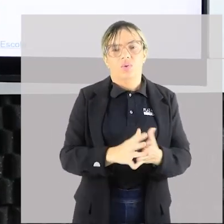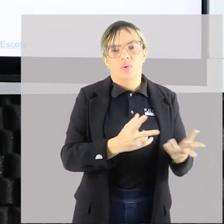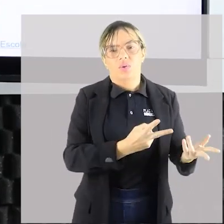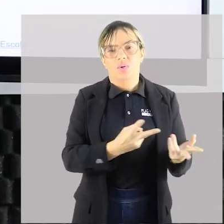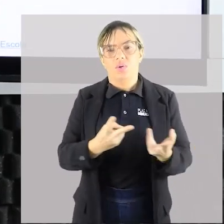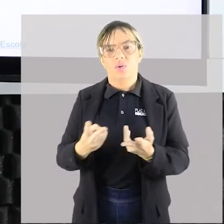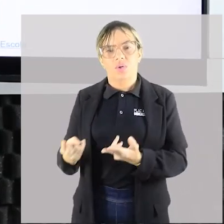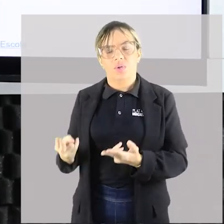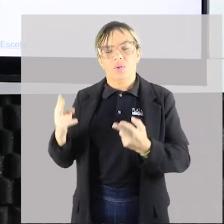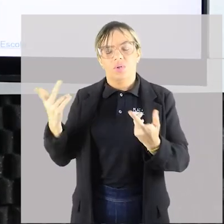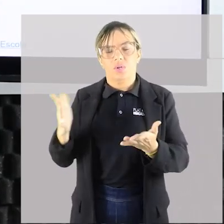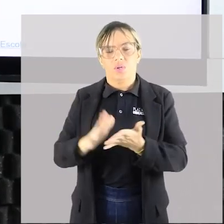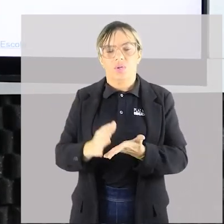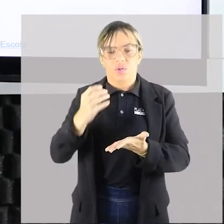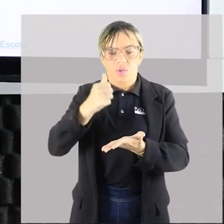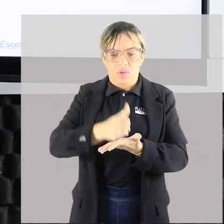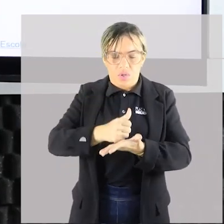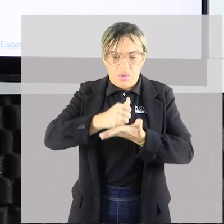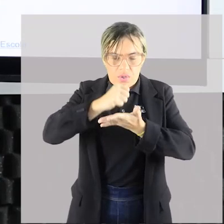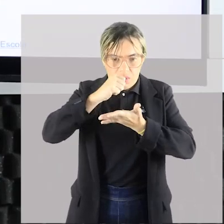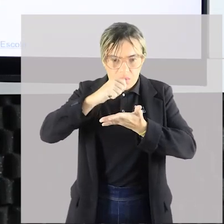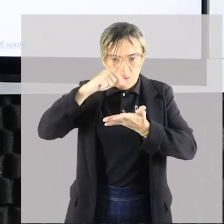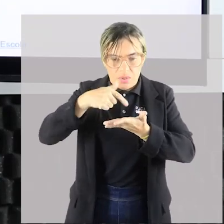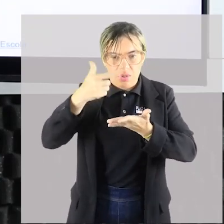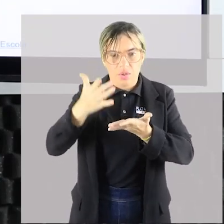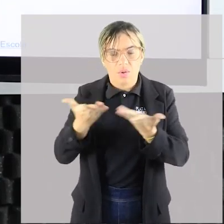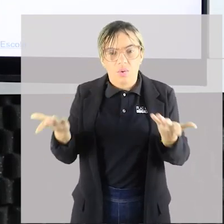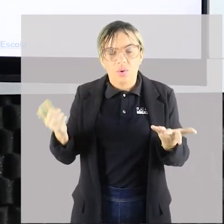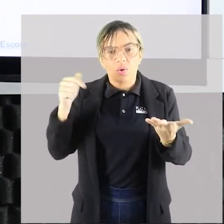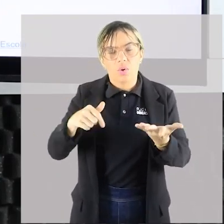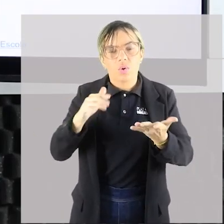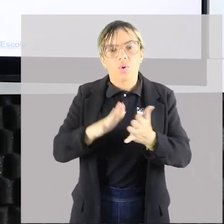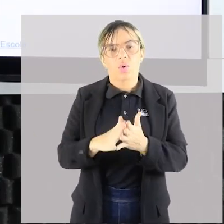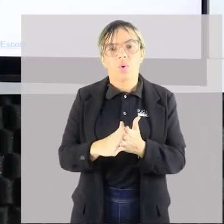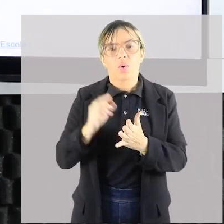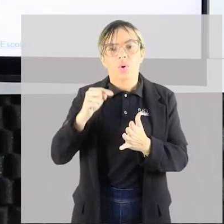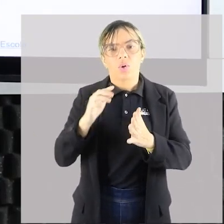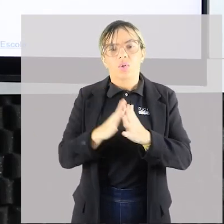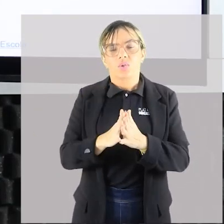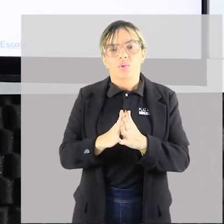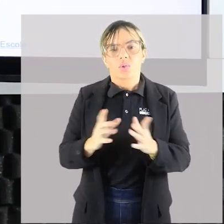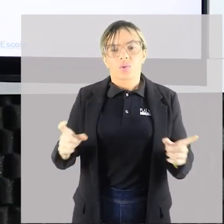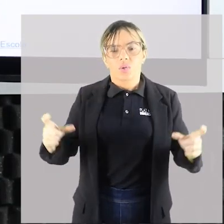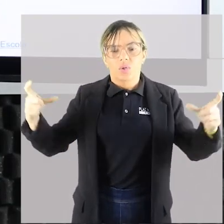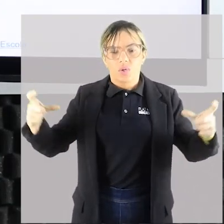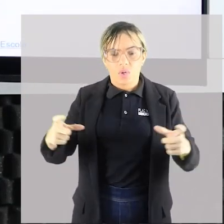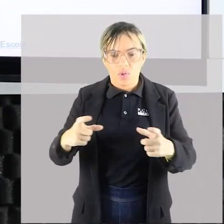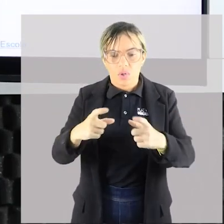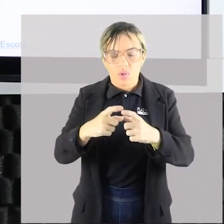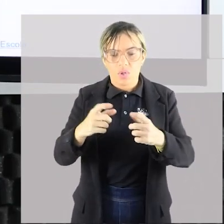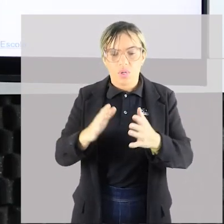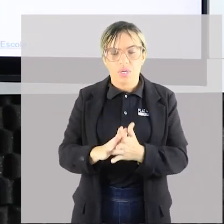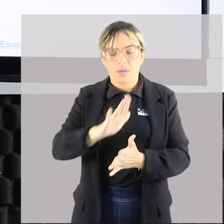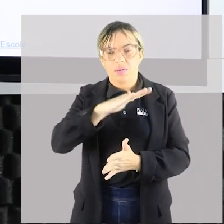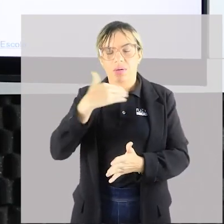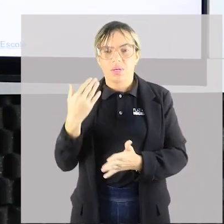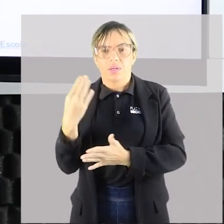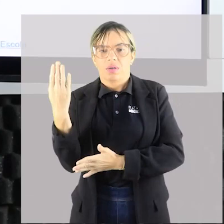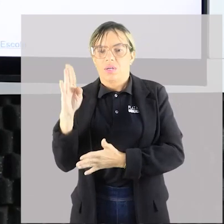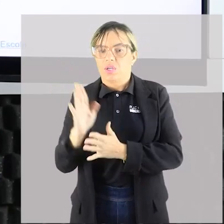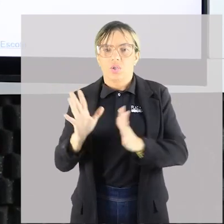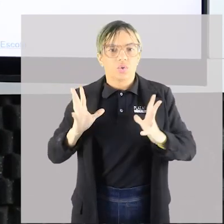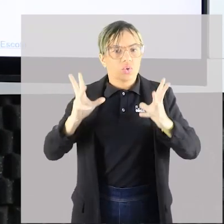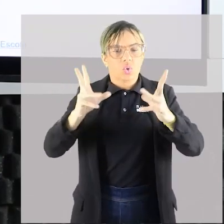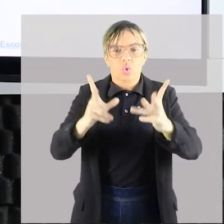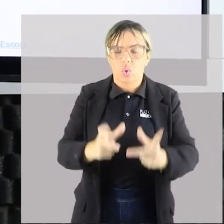uma medicação, um antibiótico que mata uma bactéria, você conseguiria matar todas elas, tá